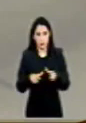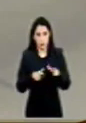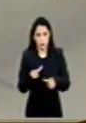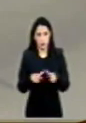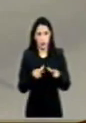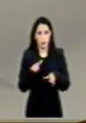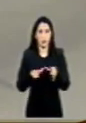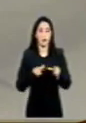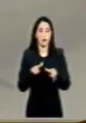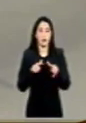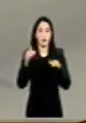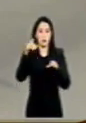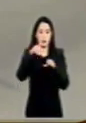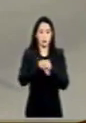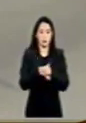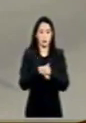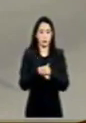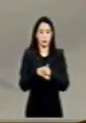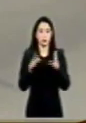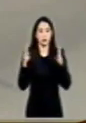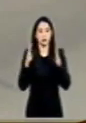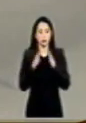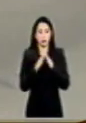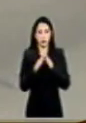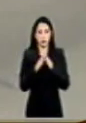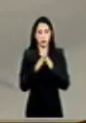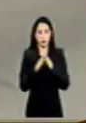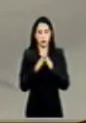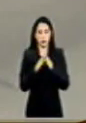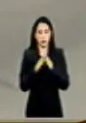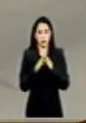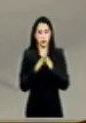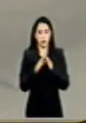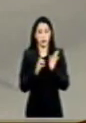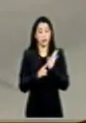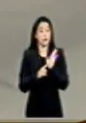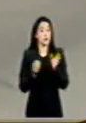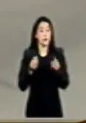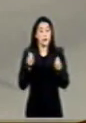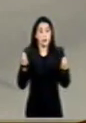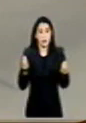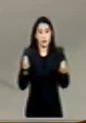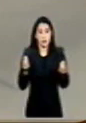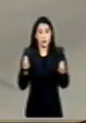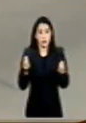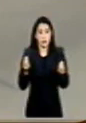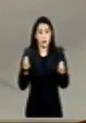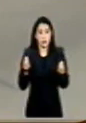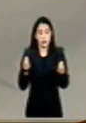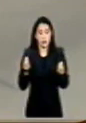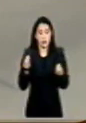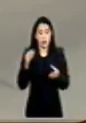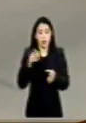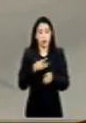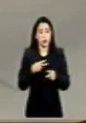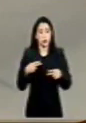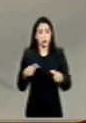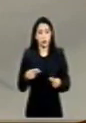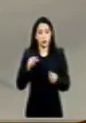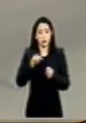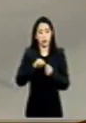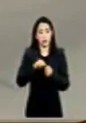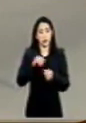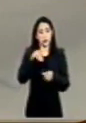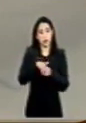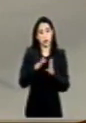feita dentro da Casa Legislativa, há uma presunção de que aquela toda atividade que é desempenhada dentro das casas legislativas,